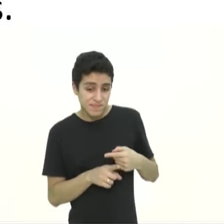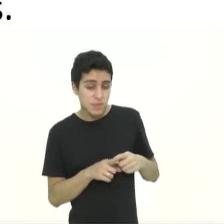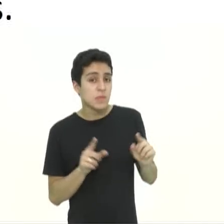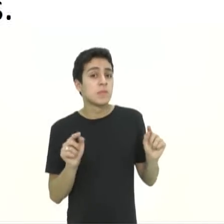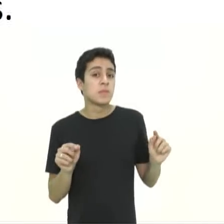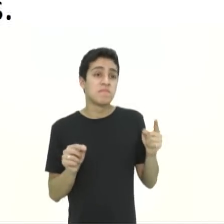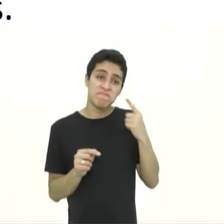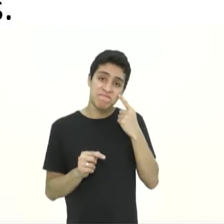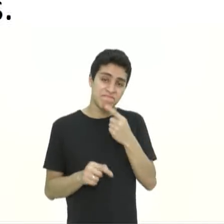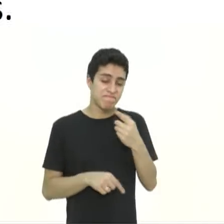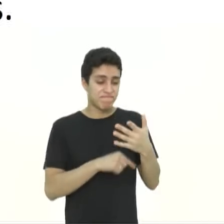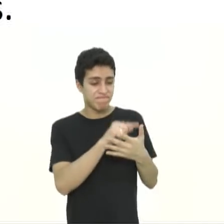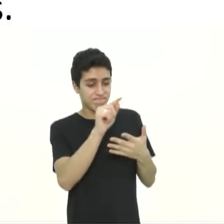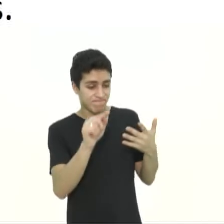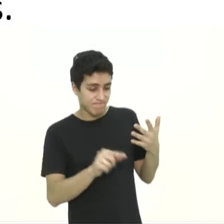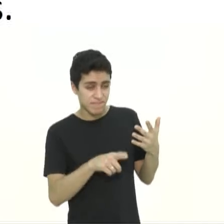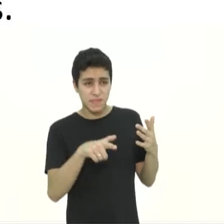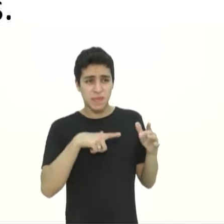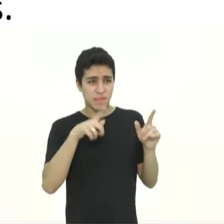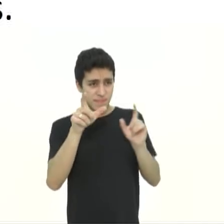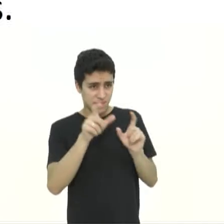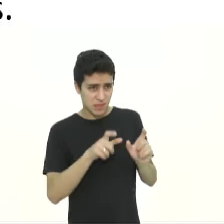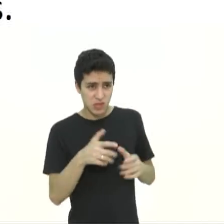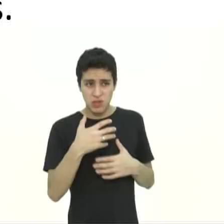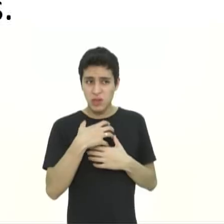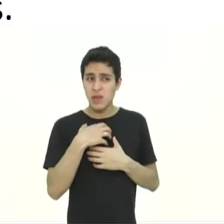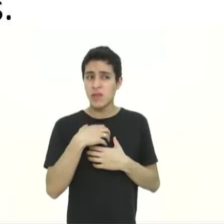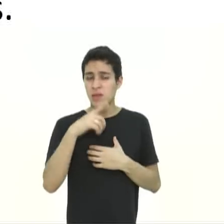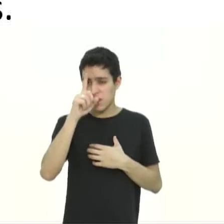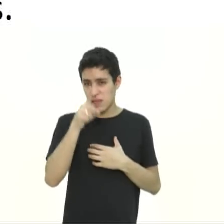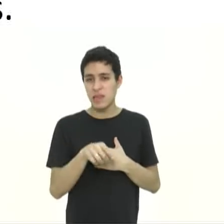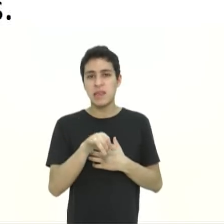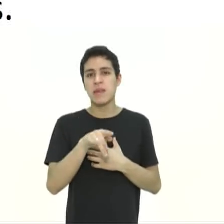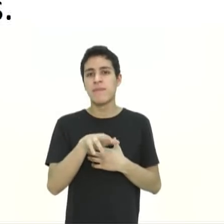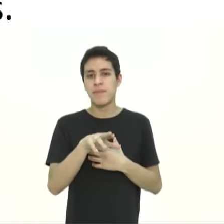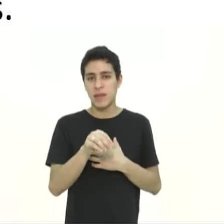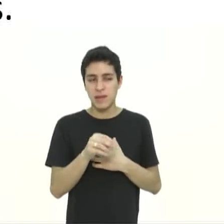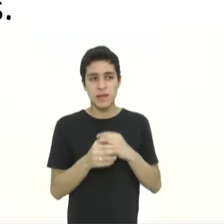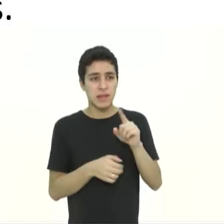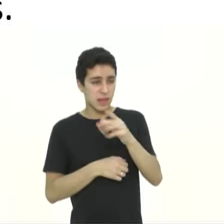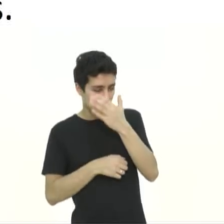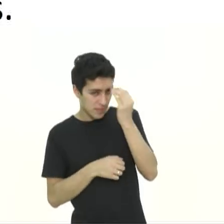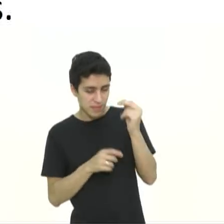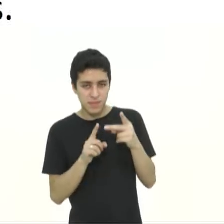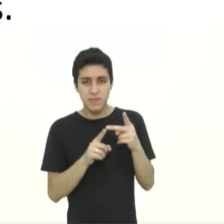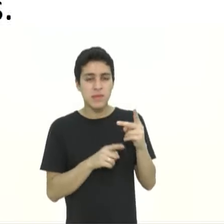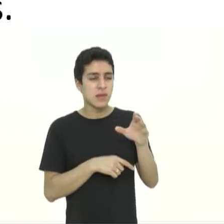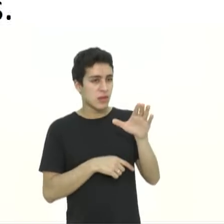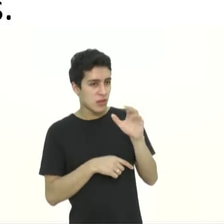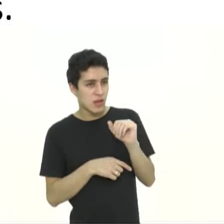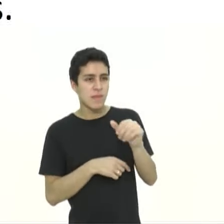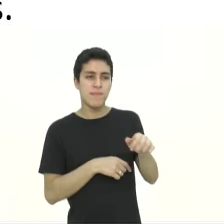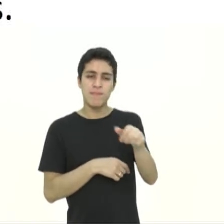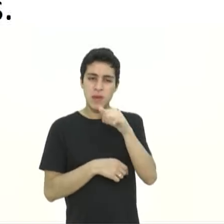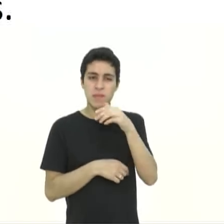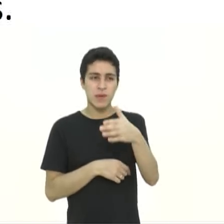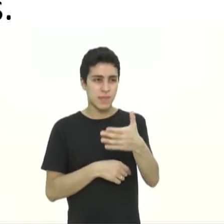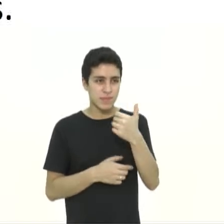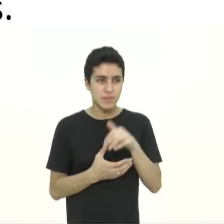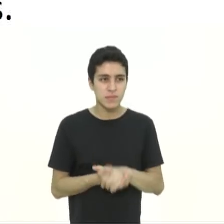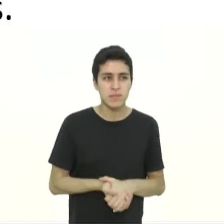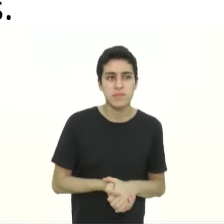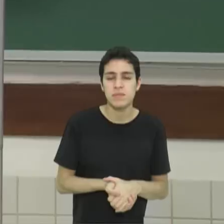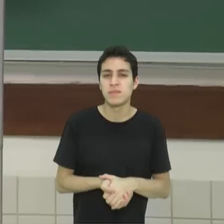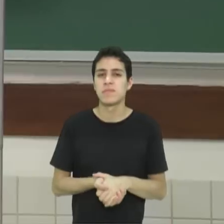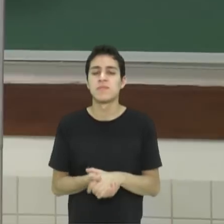as outras nós temos palavras que estão no modo imperativo. Não esqueça, chame, beba, coma,